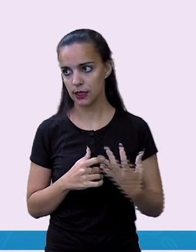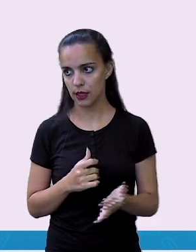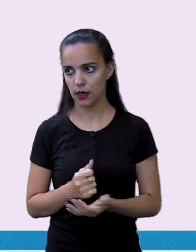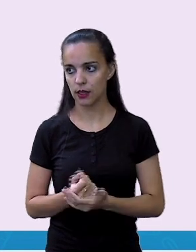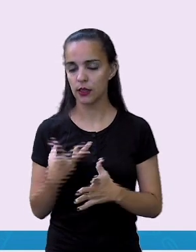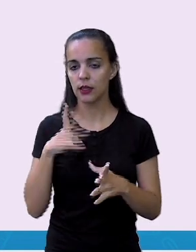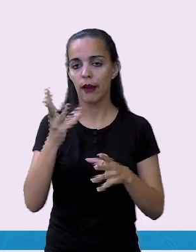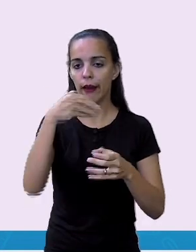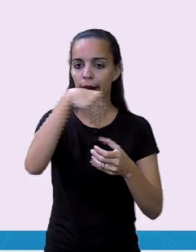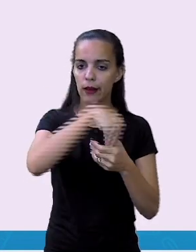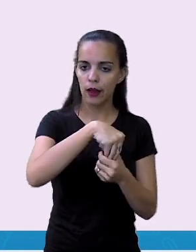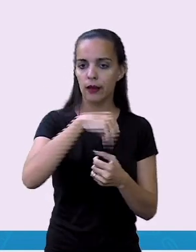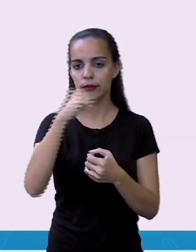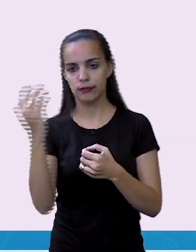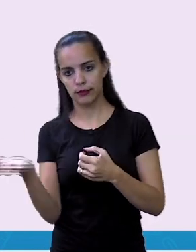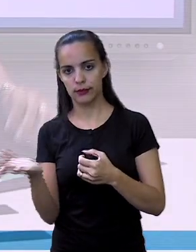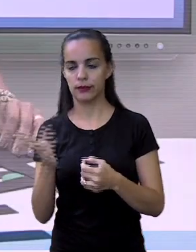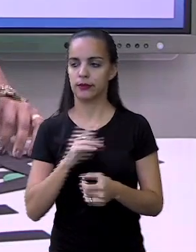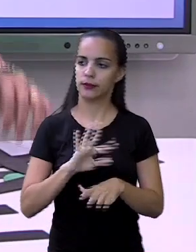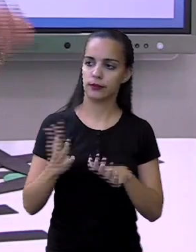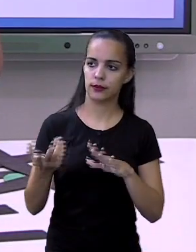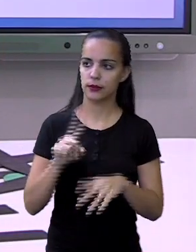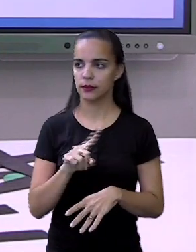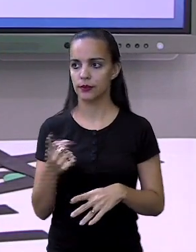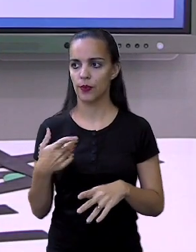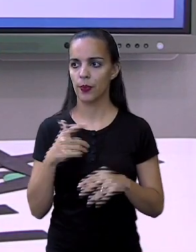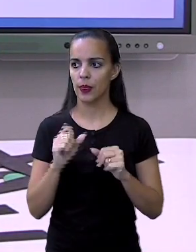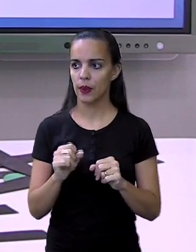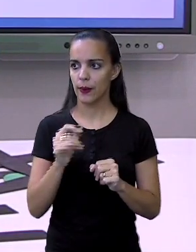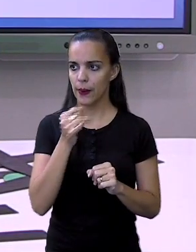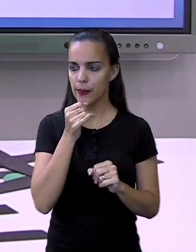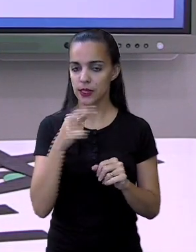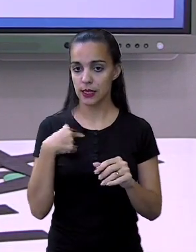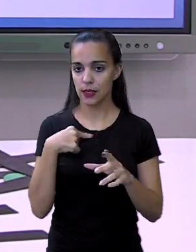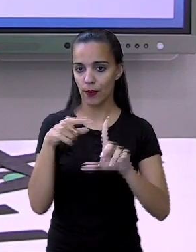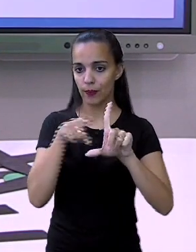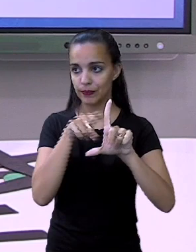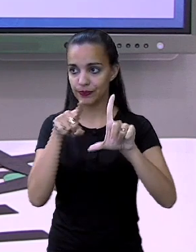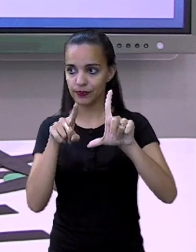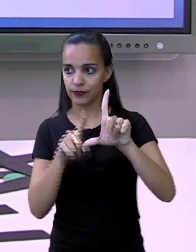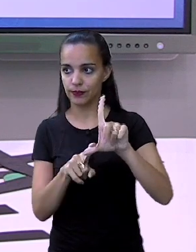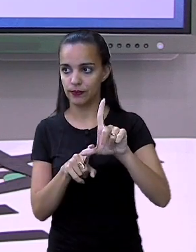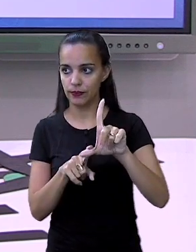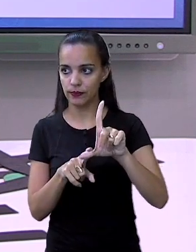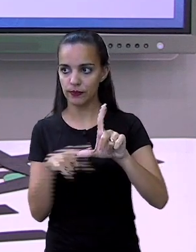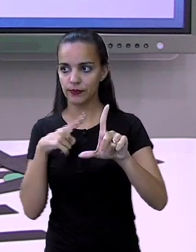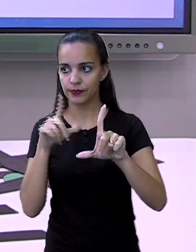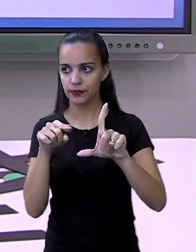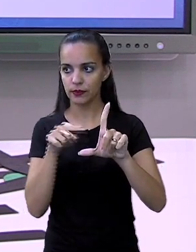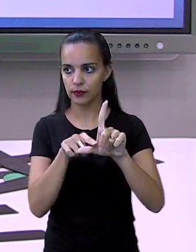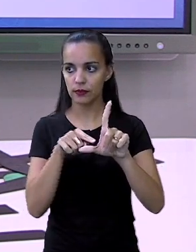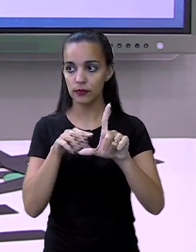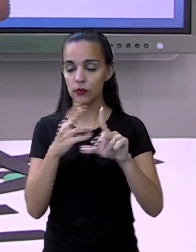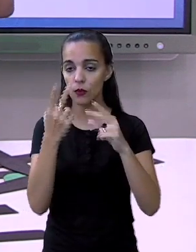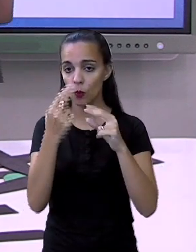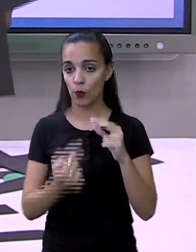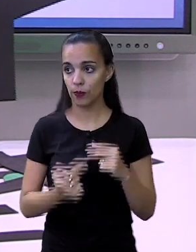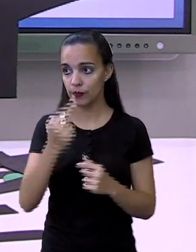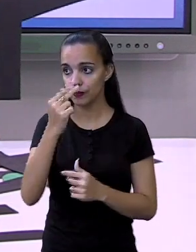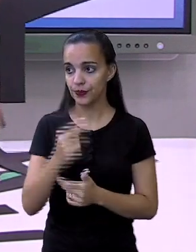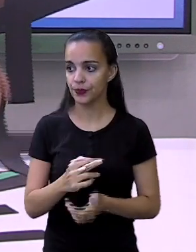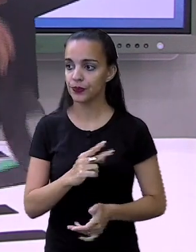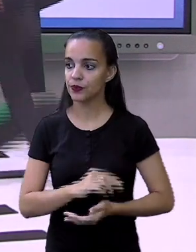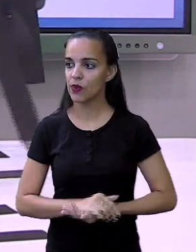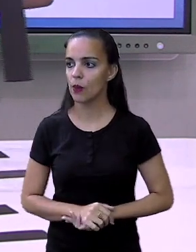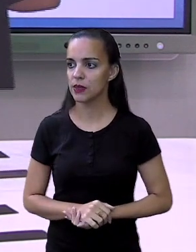Sempre ó, na mesma posição. Essa abertura aqui, ela é igual a essa aqui.